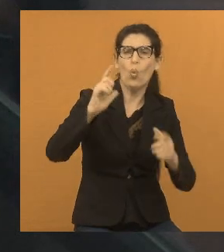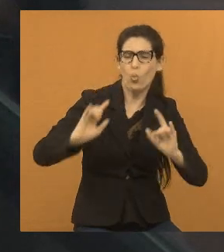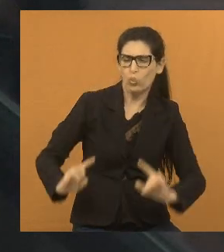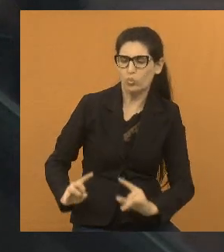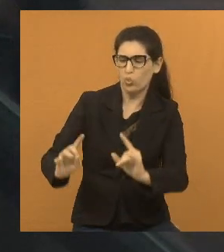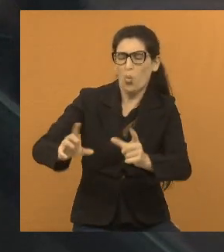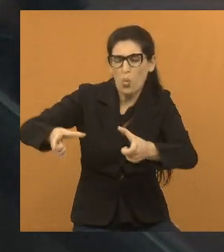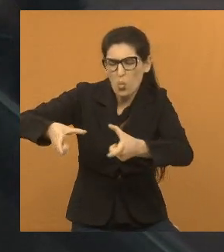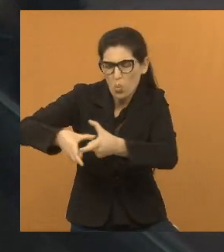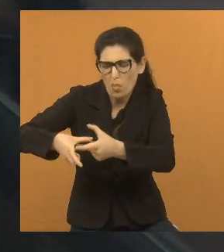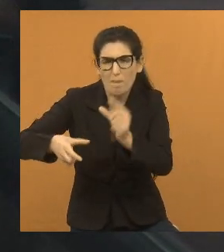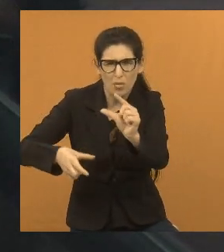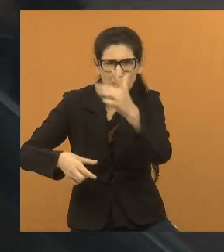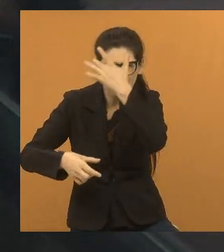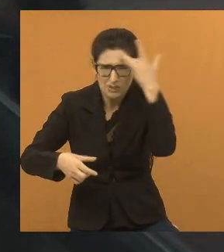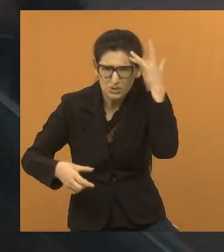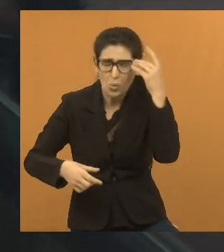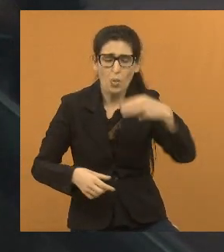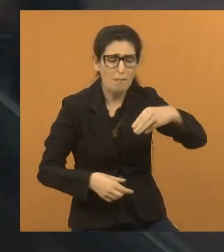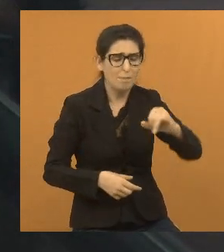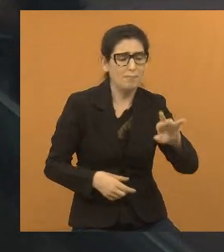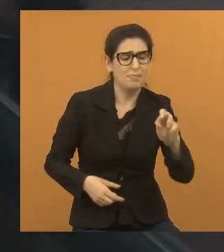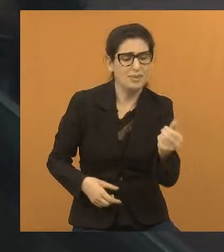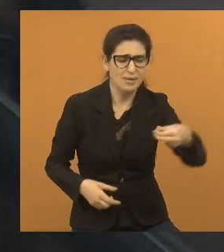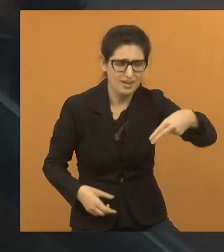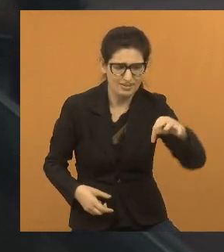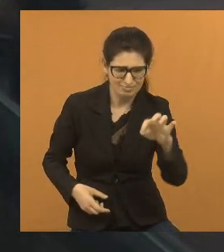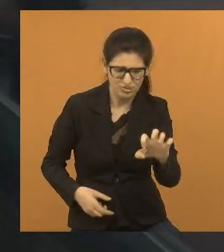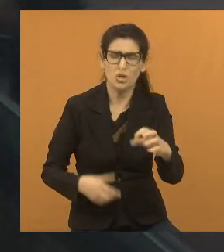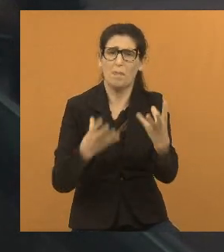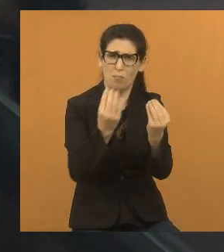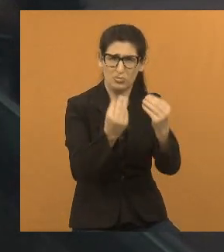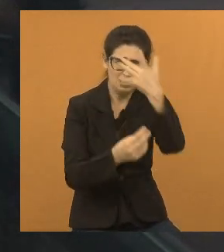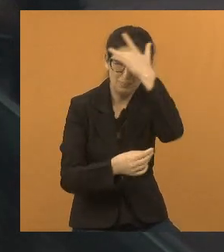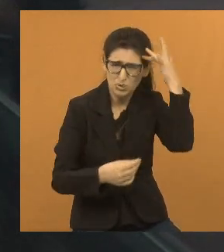Mirante do Vale também está bem loteado, Residência